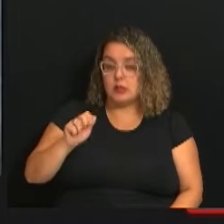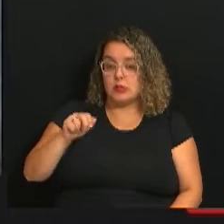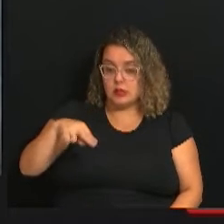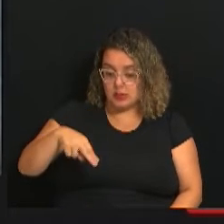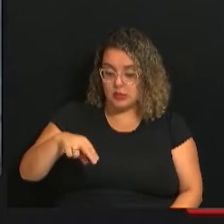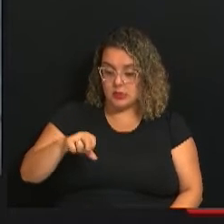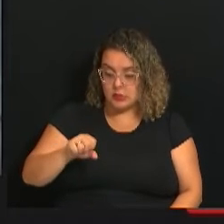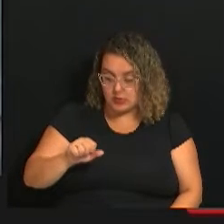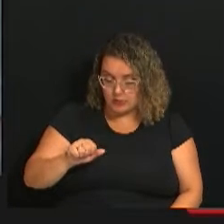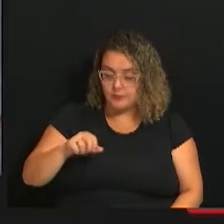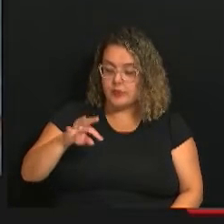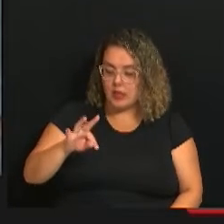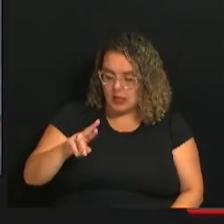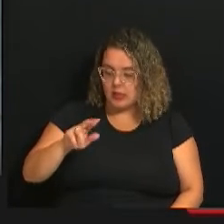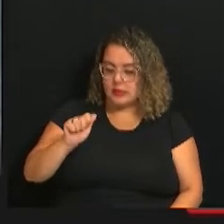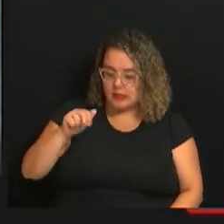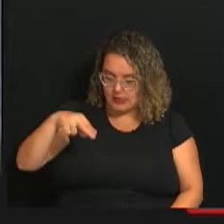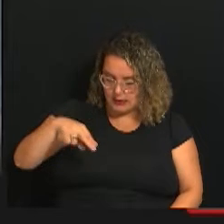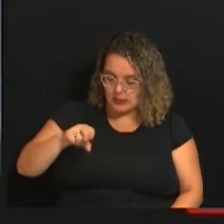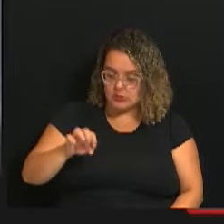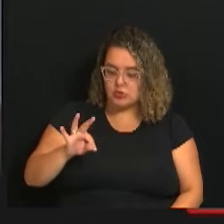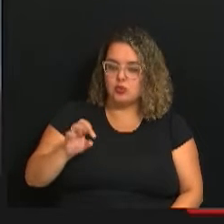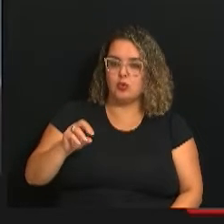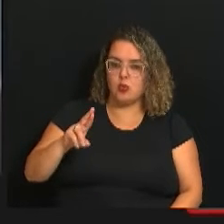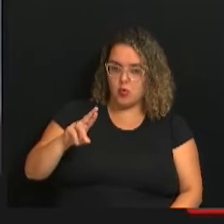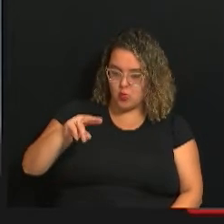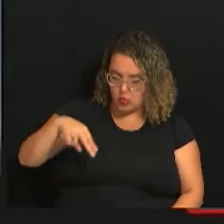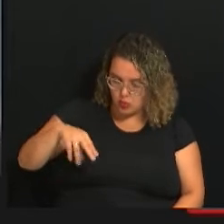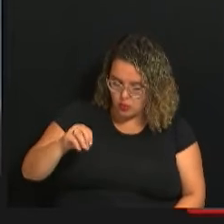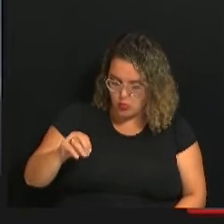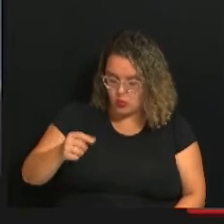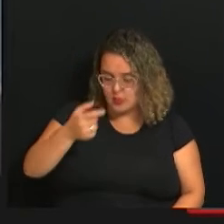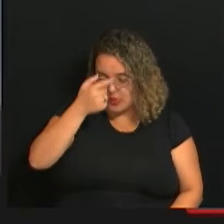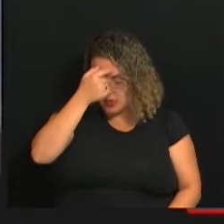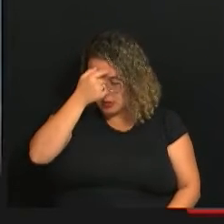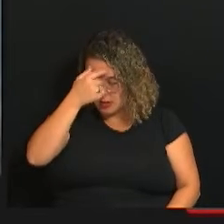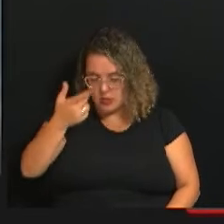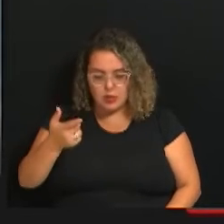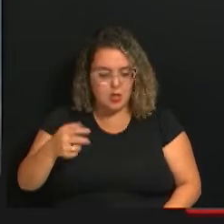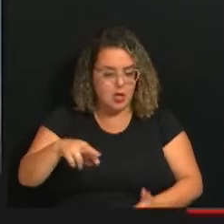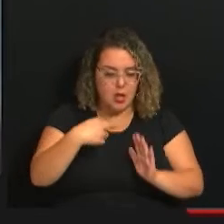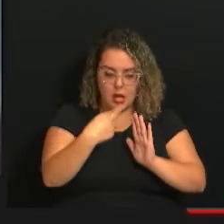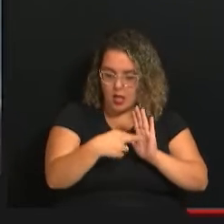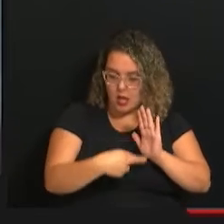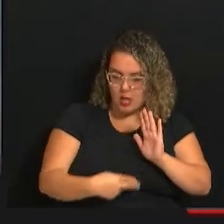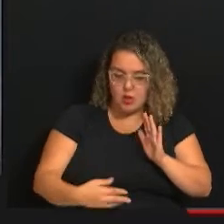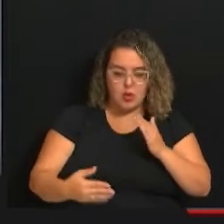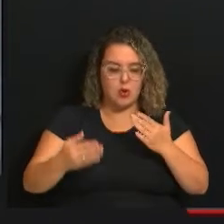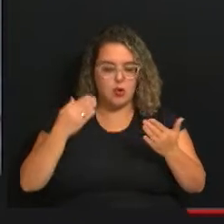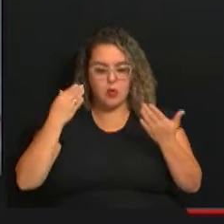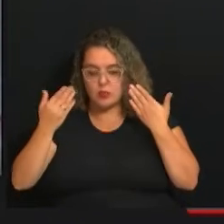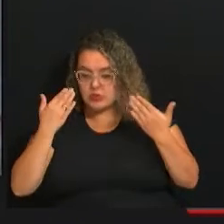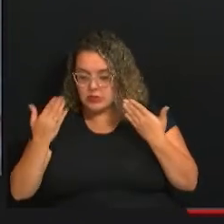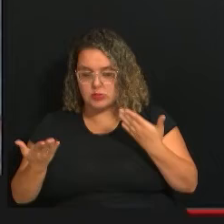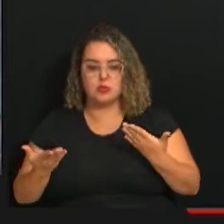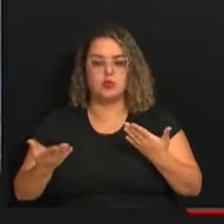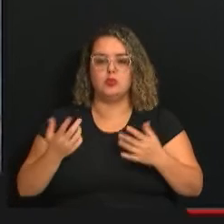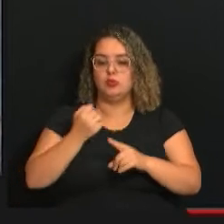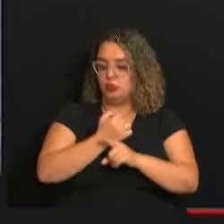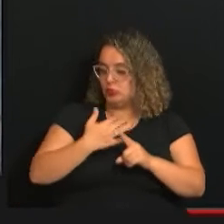alguma forma, suavizar, já que é um assunto que pode ser pesado. Ele é narrado em primeira pessoa, você fala que é a sua